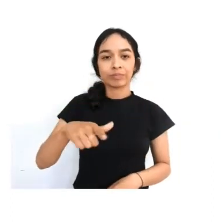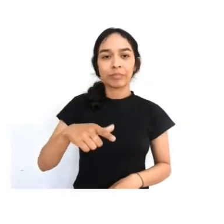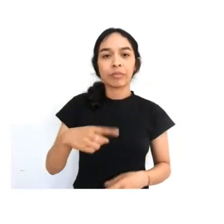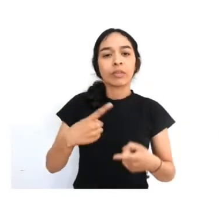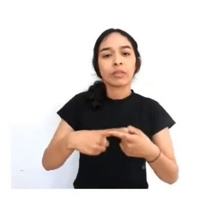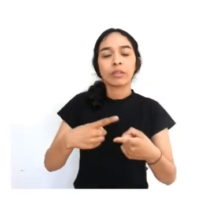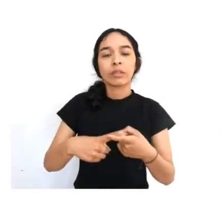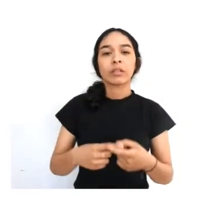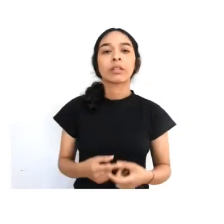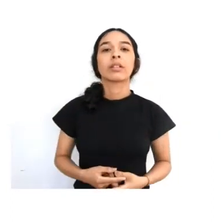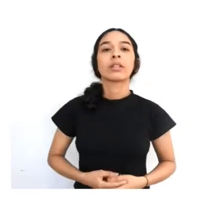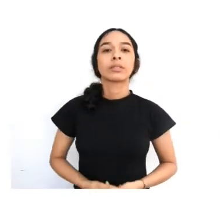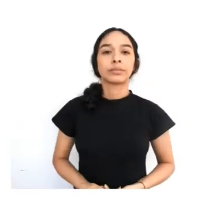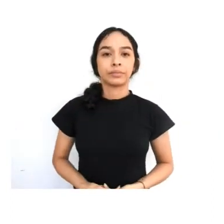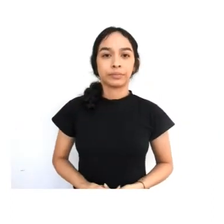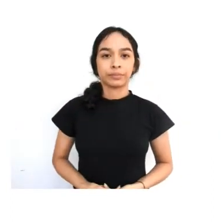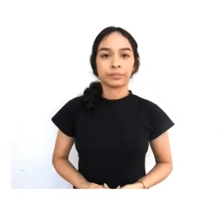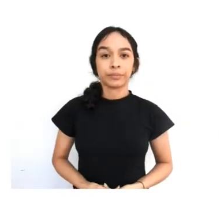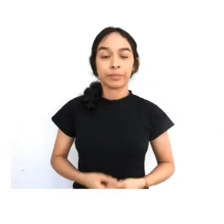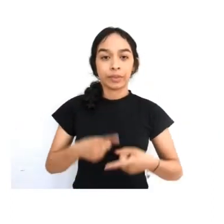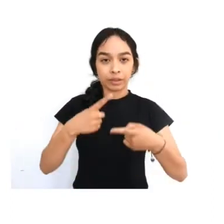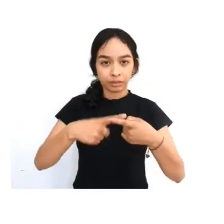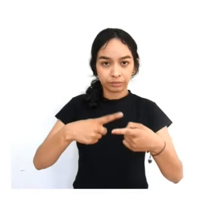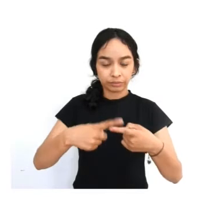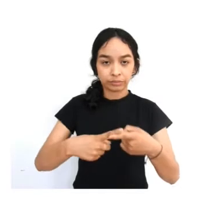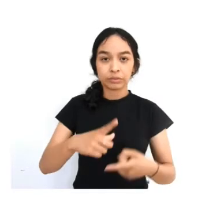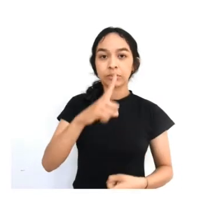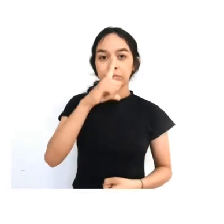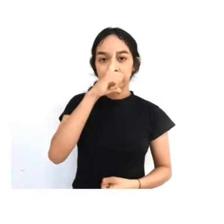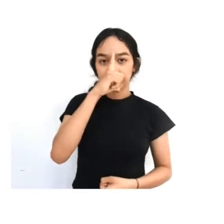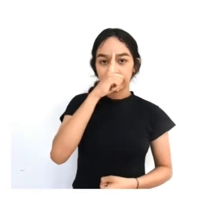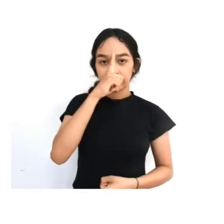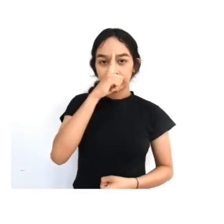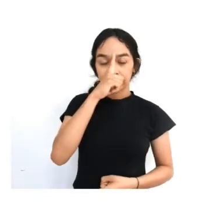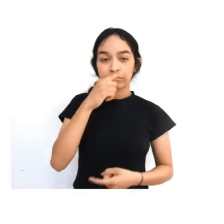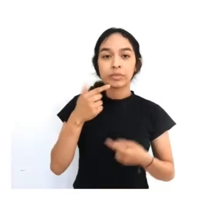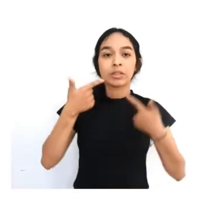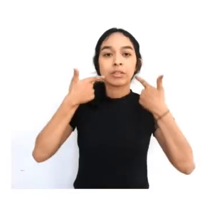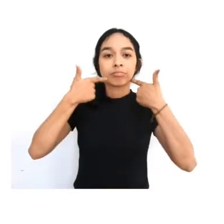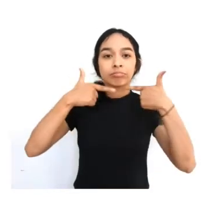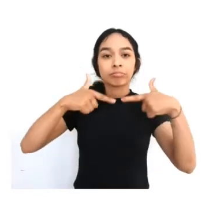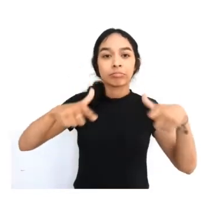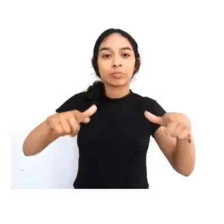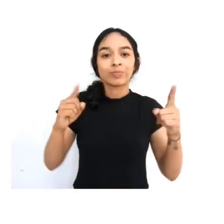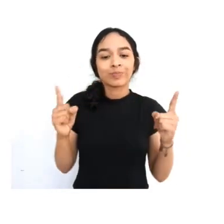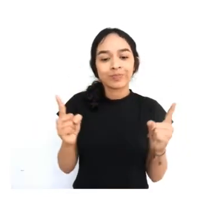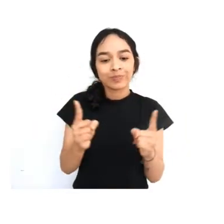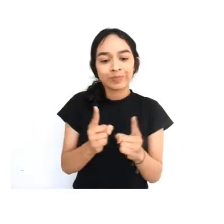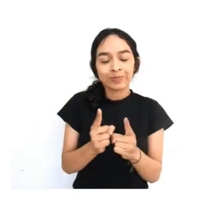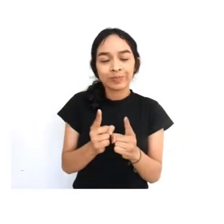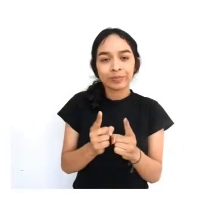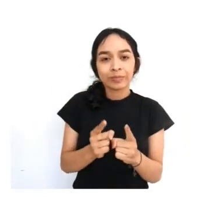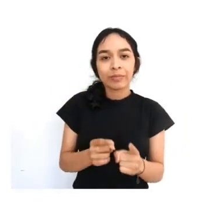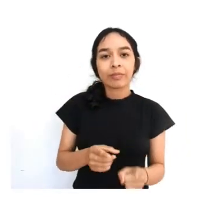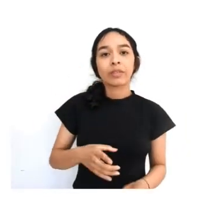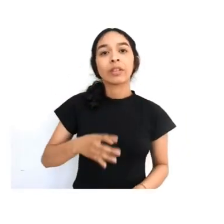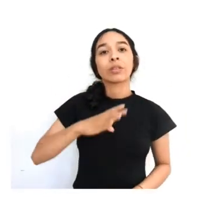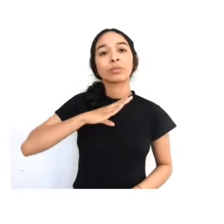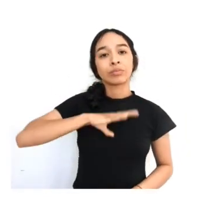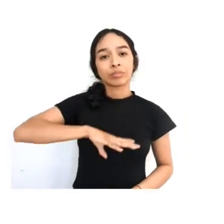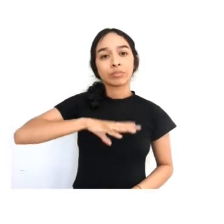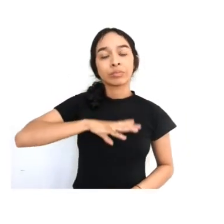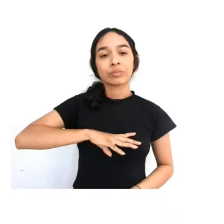uma língua sintética, ao passo que o português é analítico. Bom, vamos mostrar como